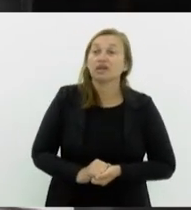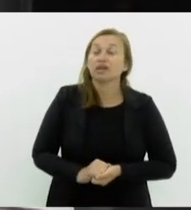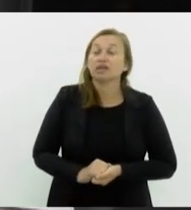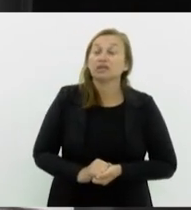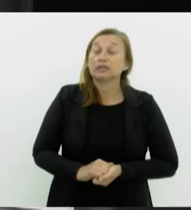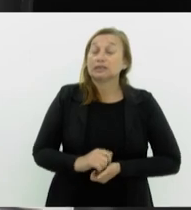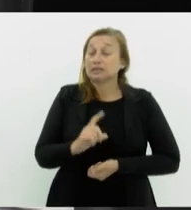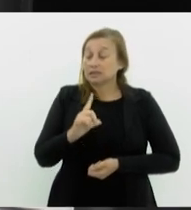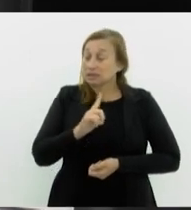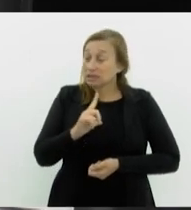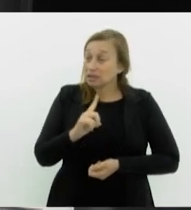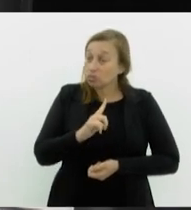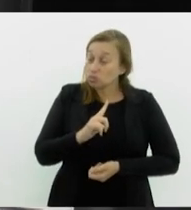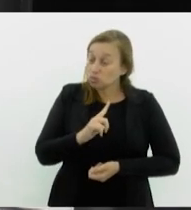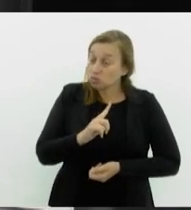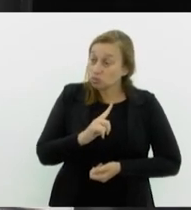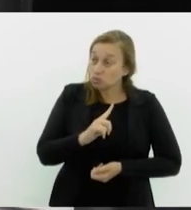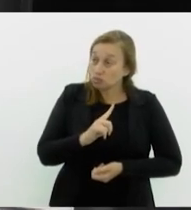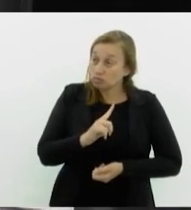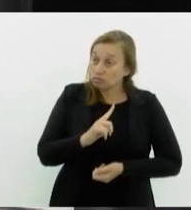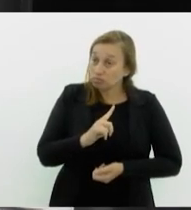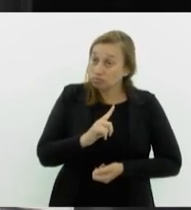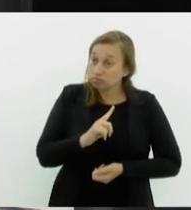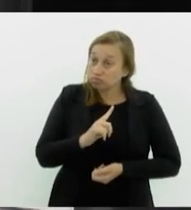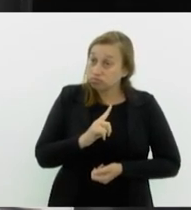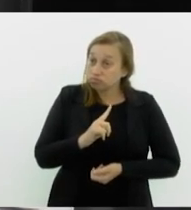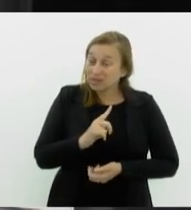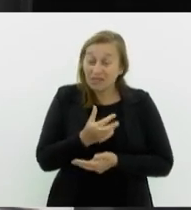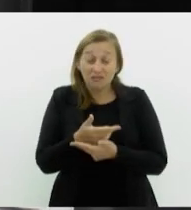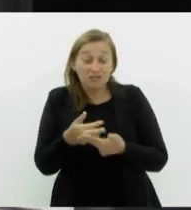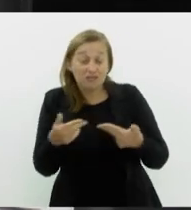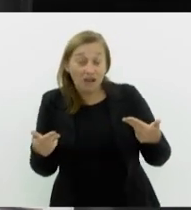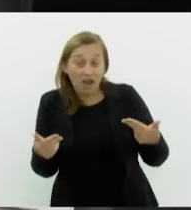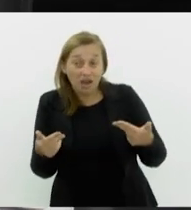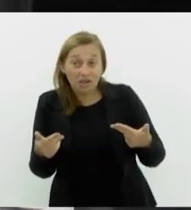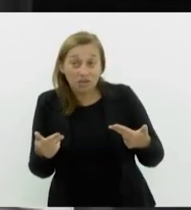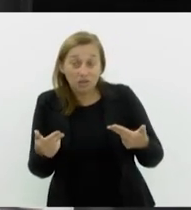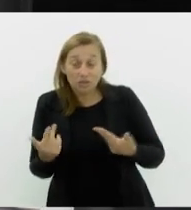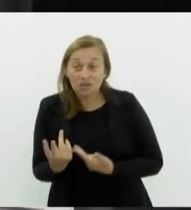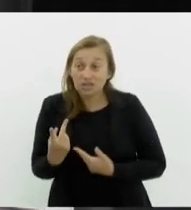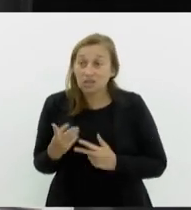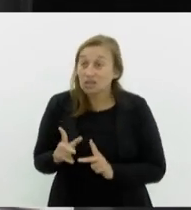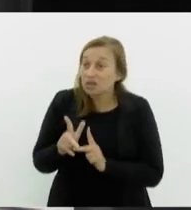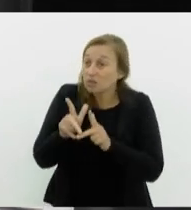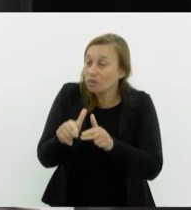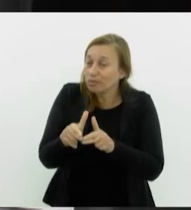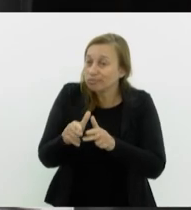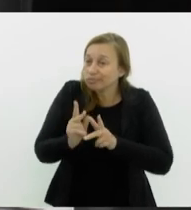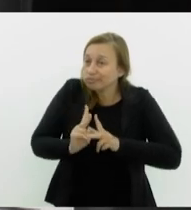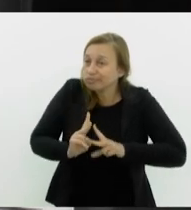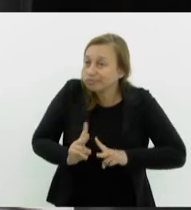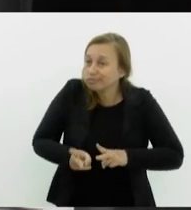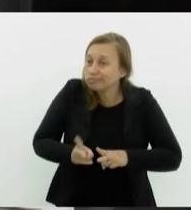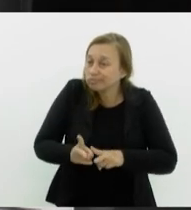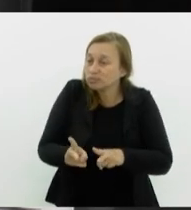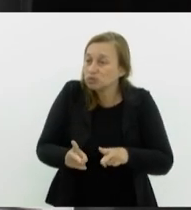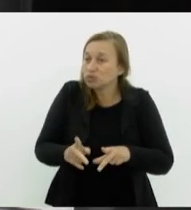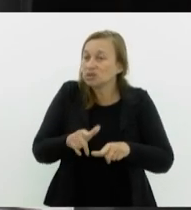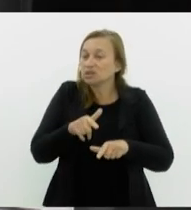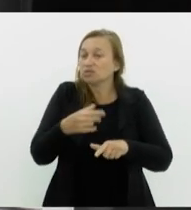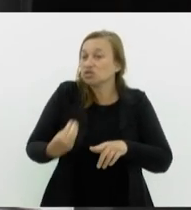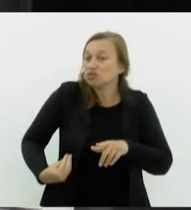nós temos aqui muitas coisas em comum nessa caminhada de vida